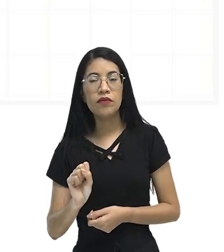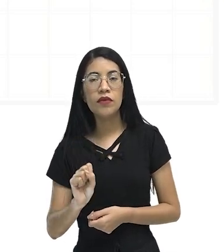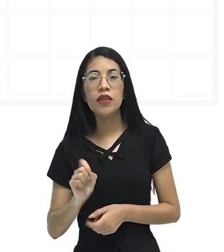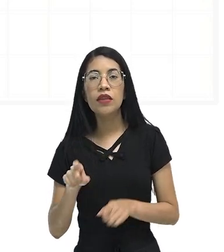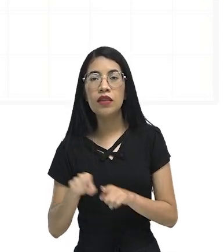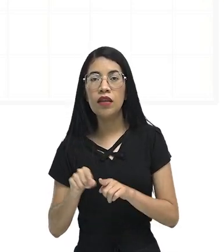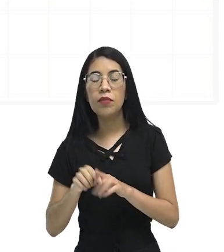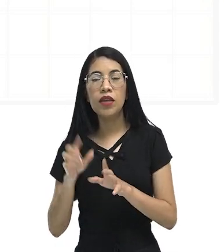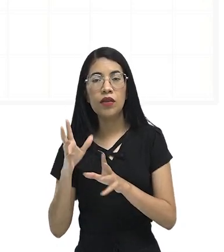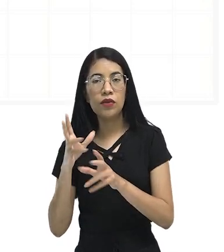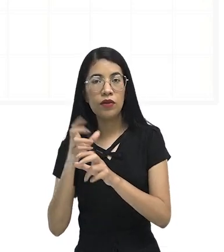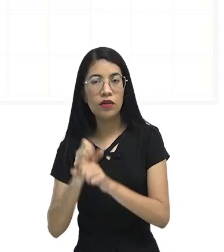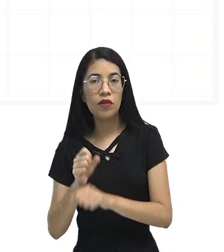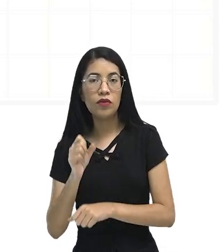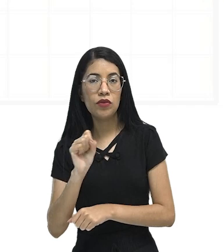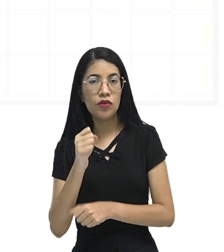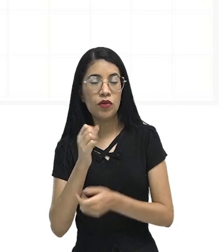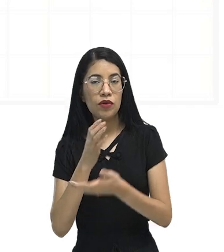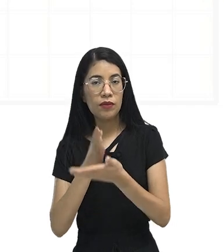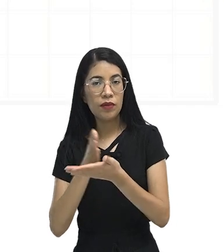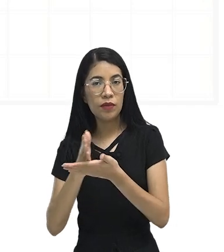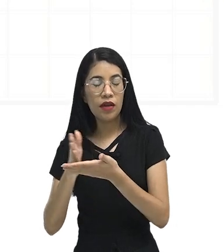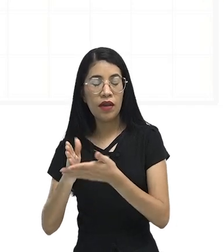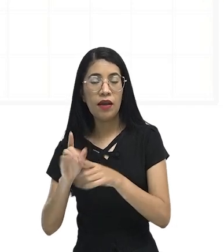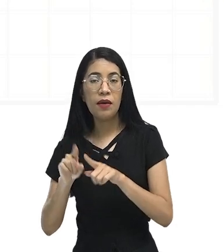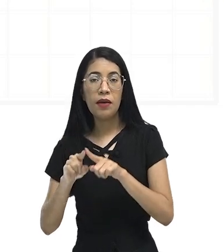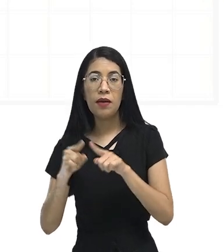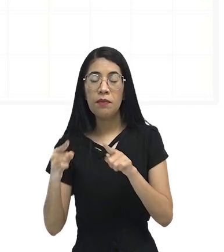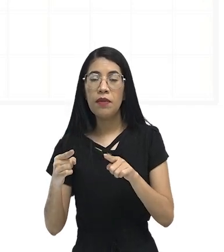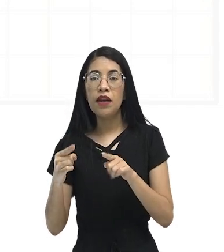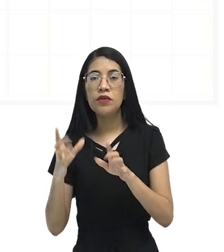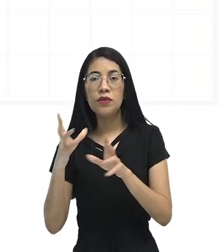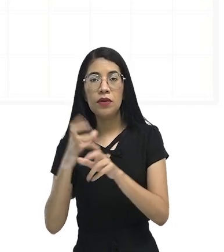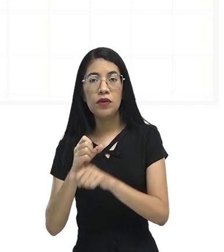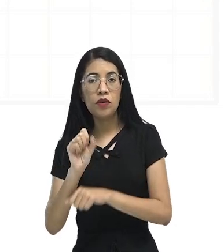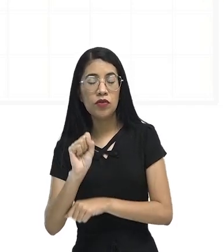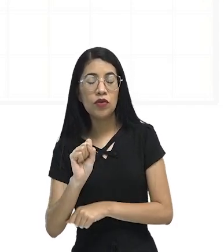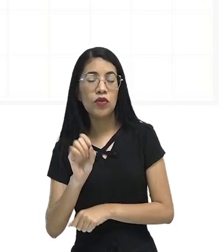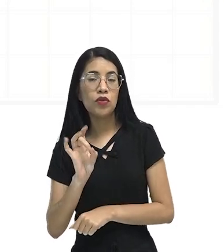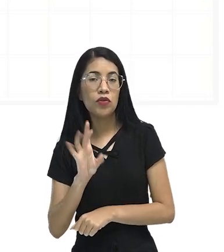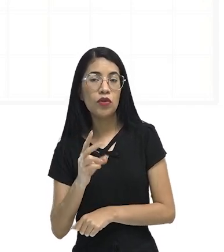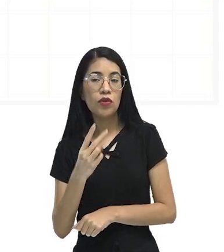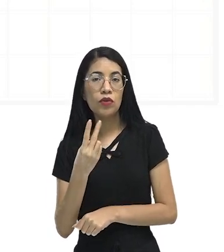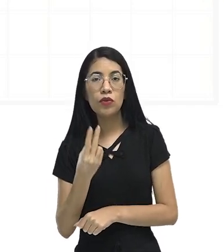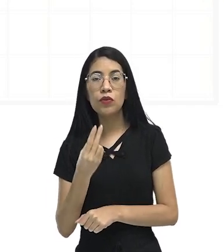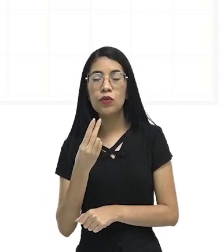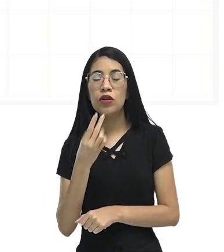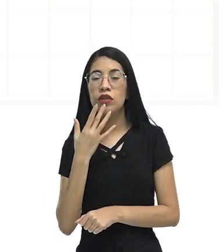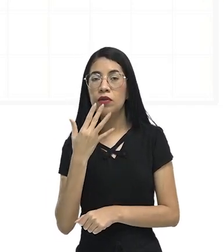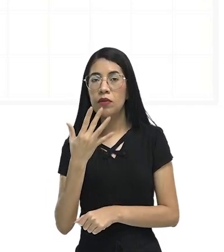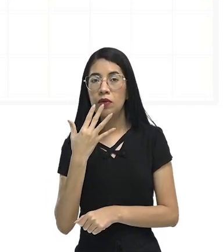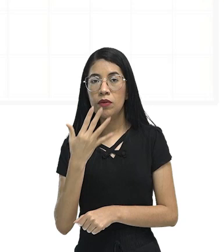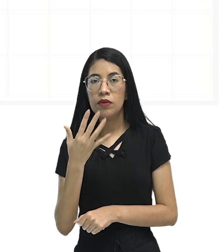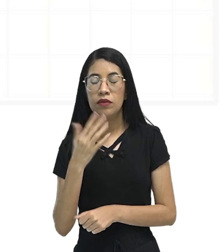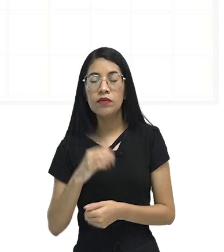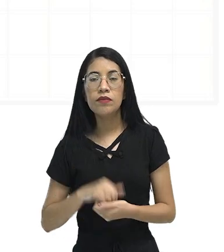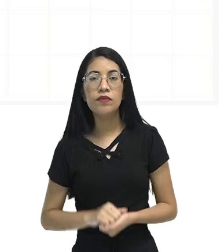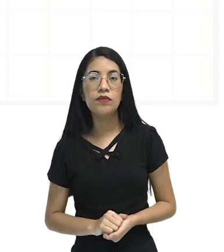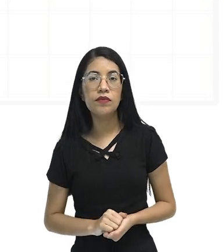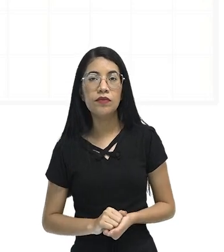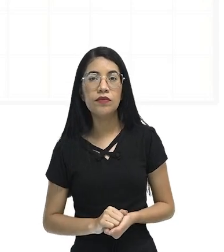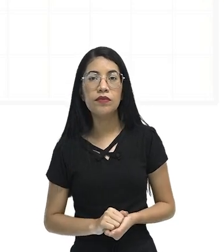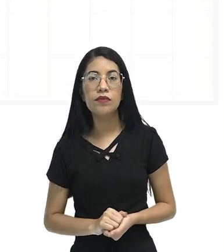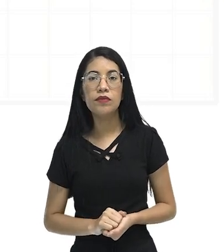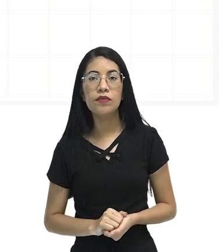tenho 8 partes, tá? Só que dessas 8, apenas 2 estão ocupadas,